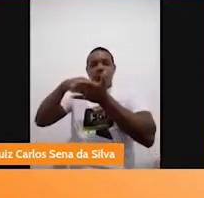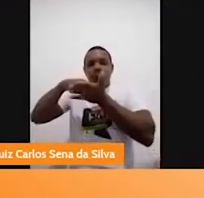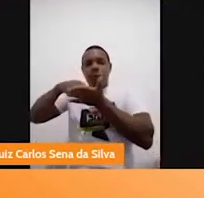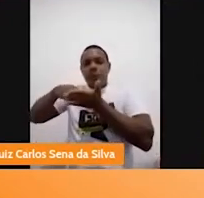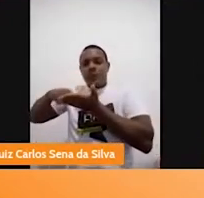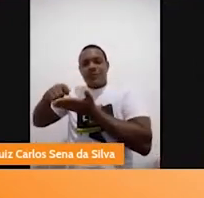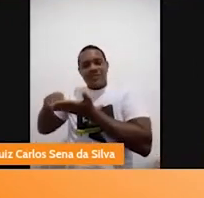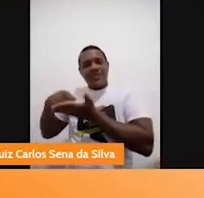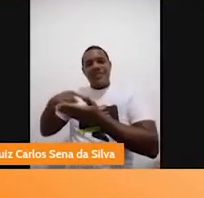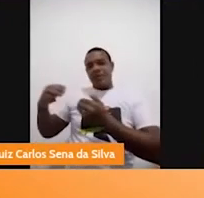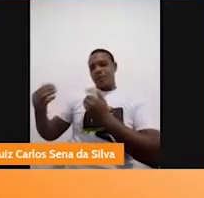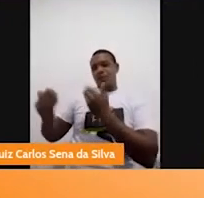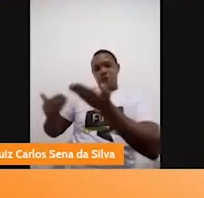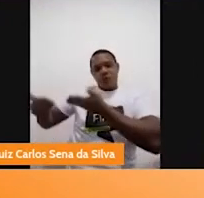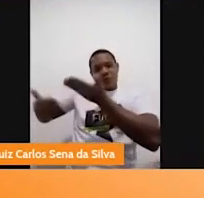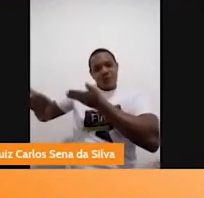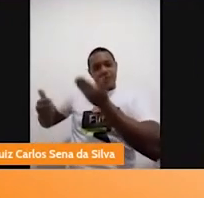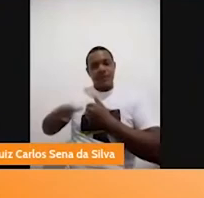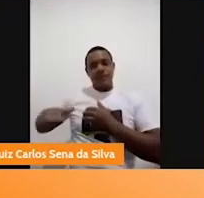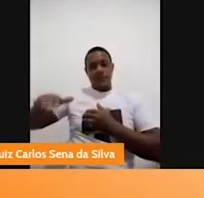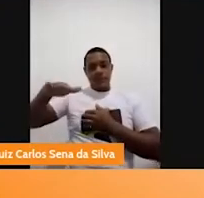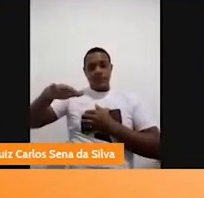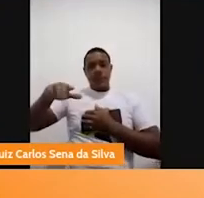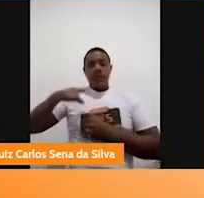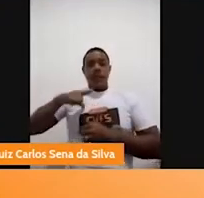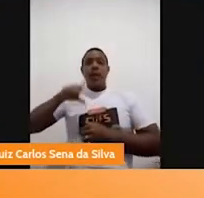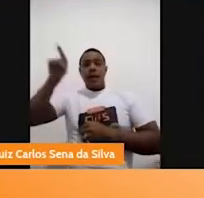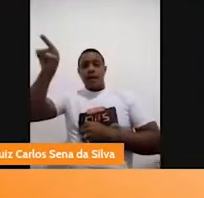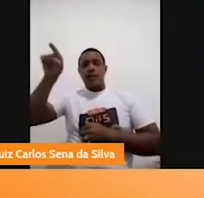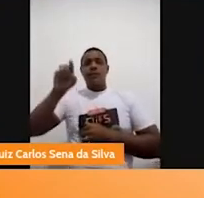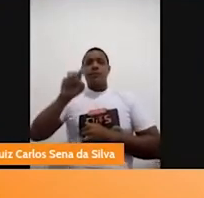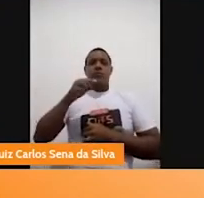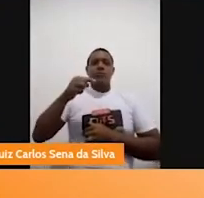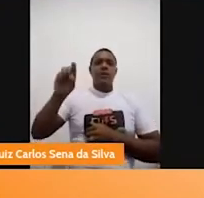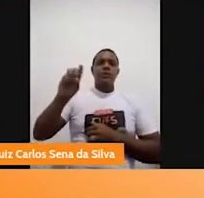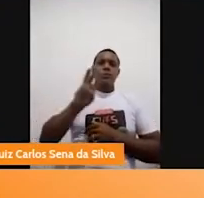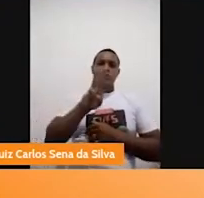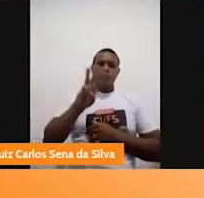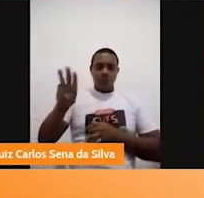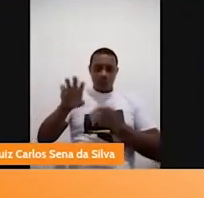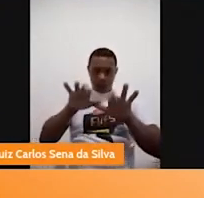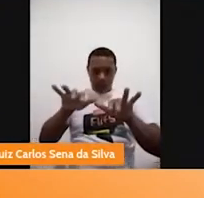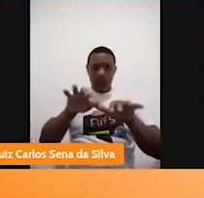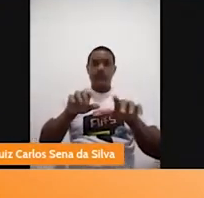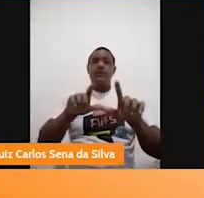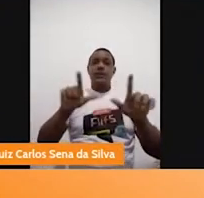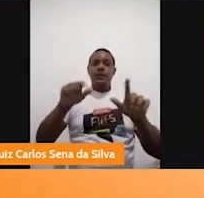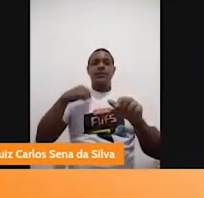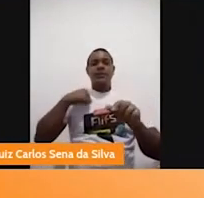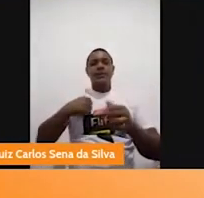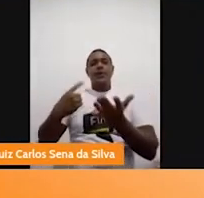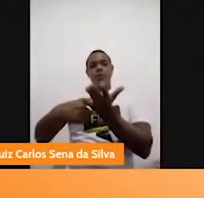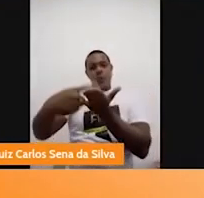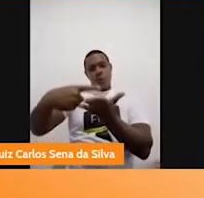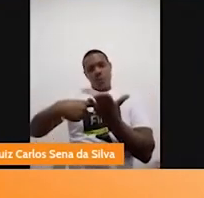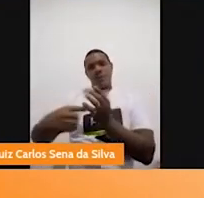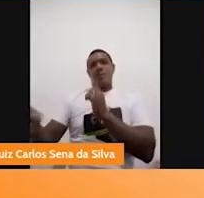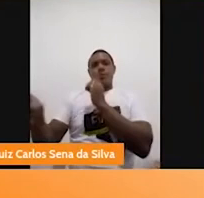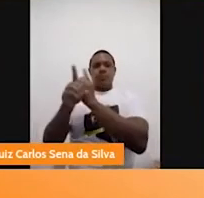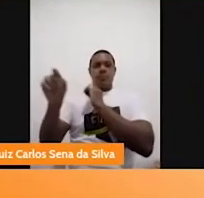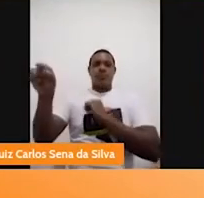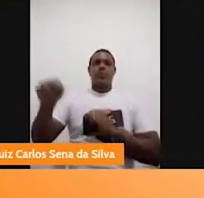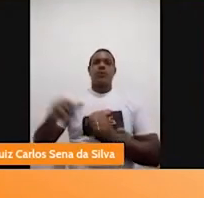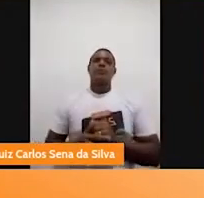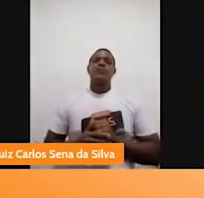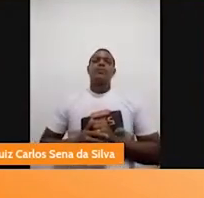várias ações. Então, vai lá no site da gente, manda uma mensagem que a equipe vem entrar em contato e a gente agenda um encontro. Tá bom. Ó,